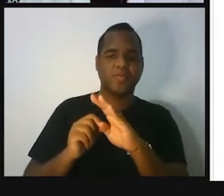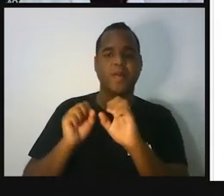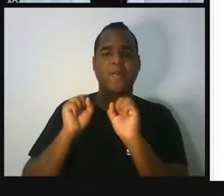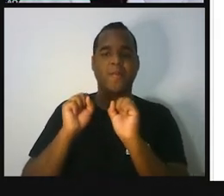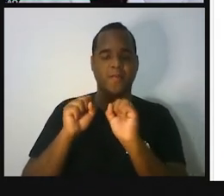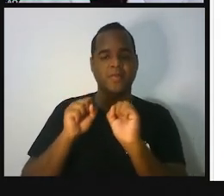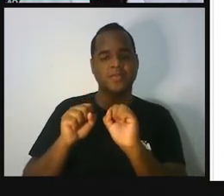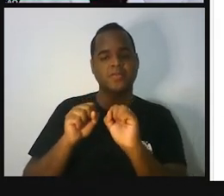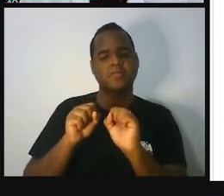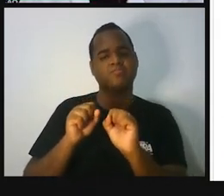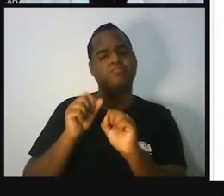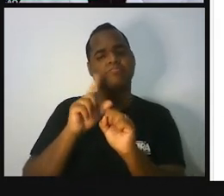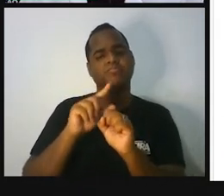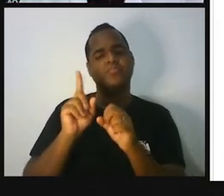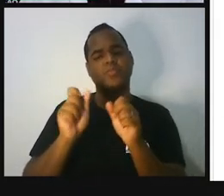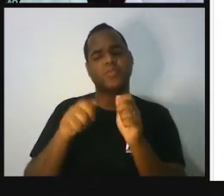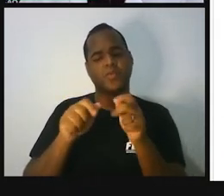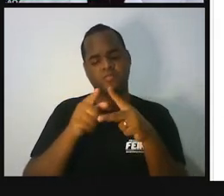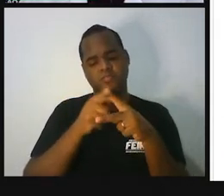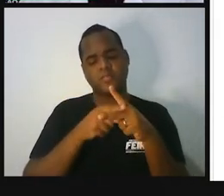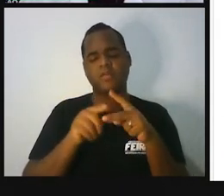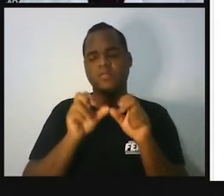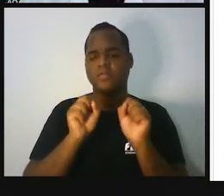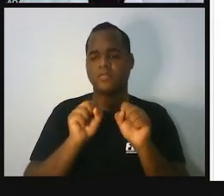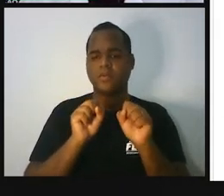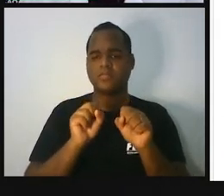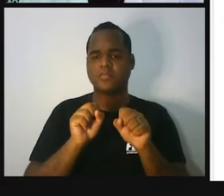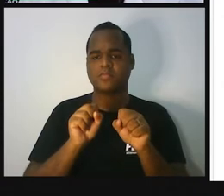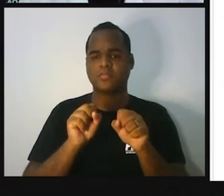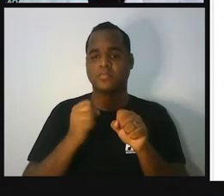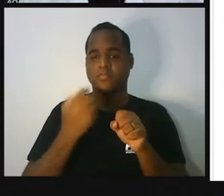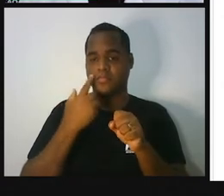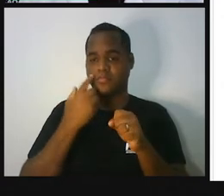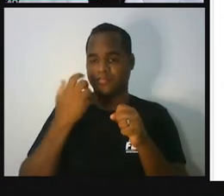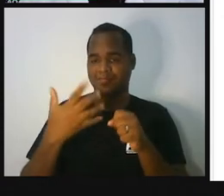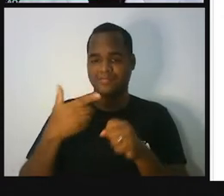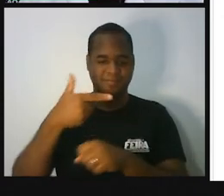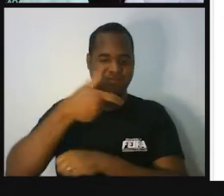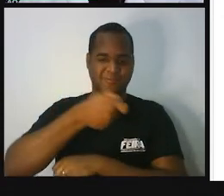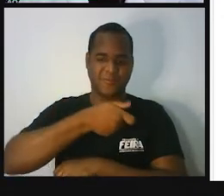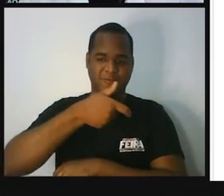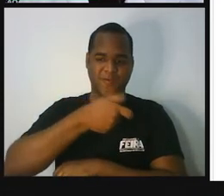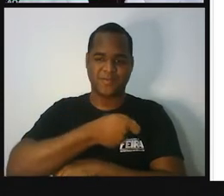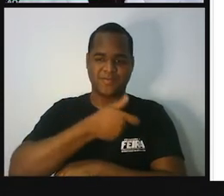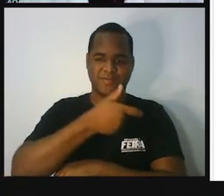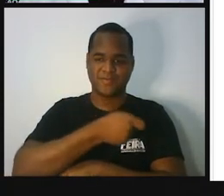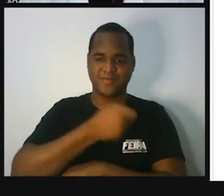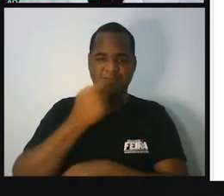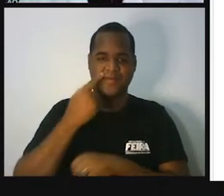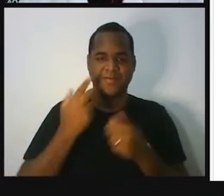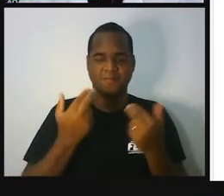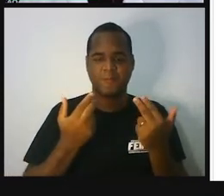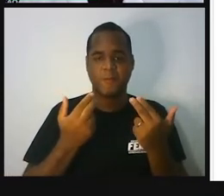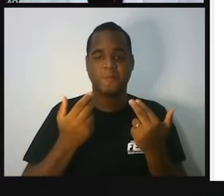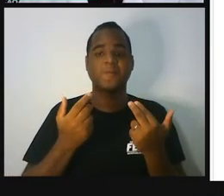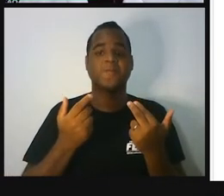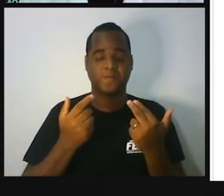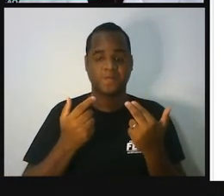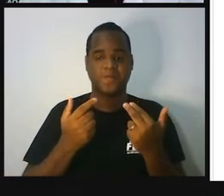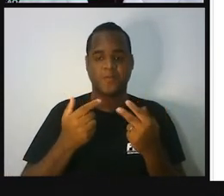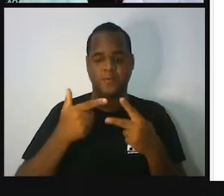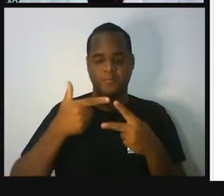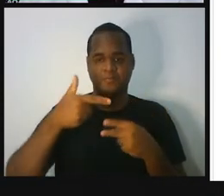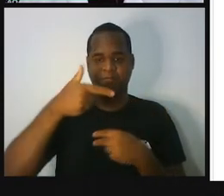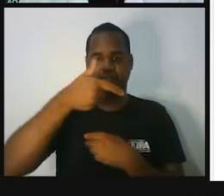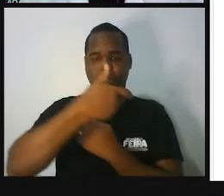fala de inclinação a gente fala de ângulo também porque olha só lá nas agulhas e as inclinações